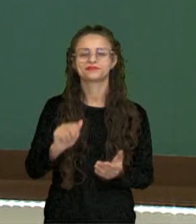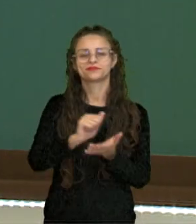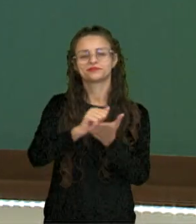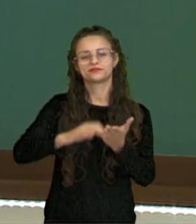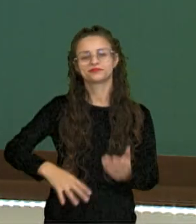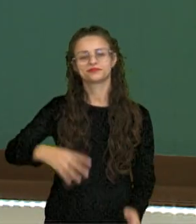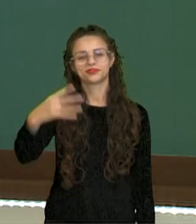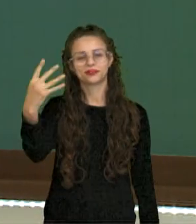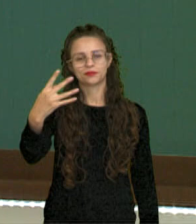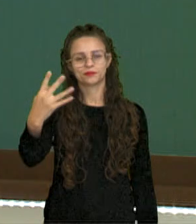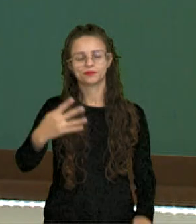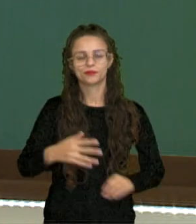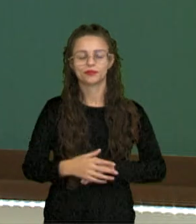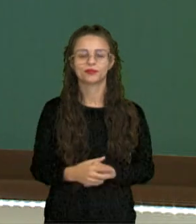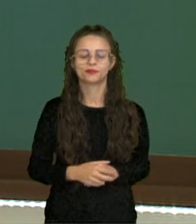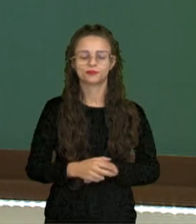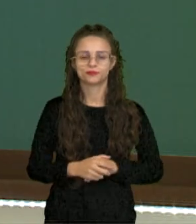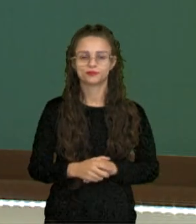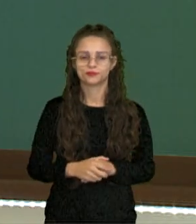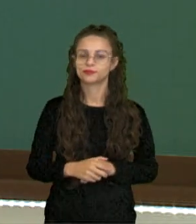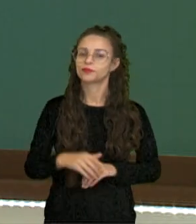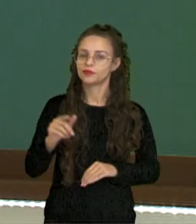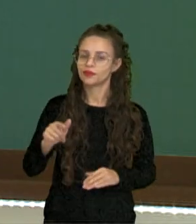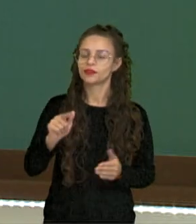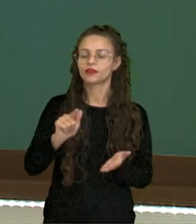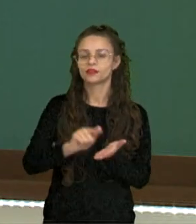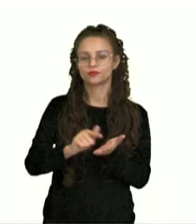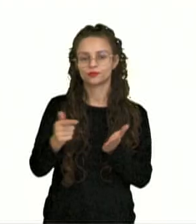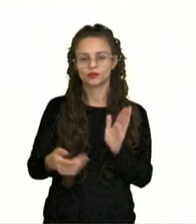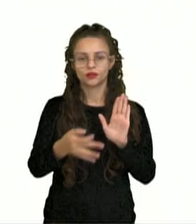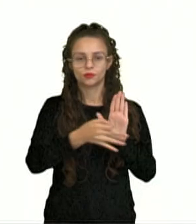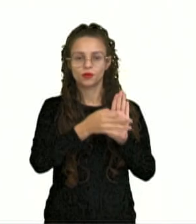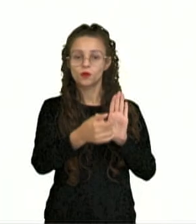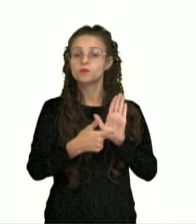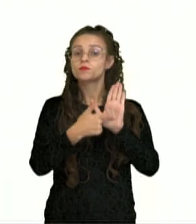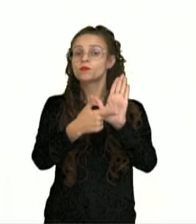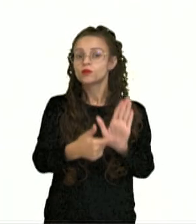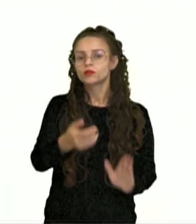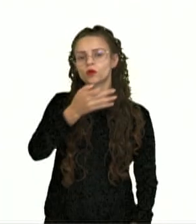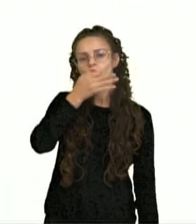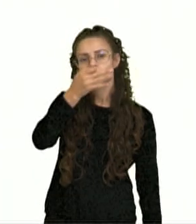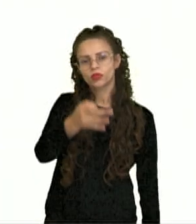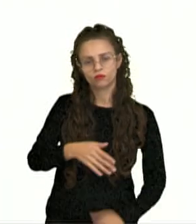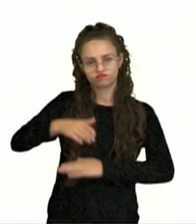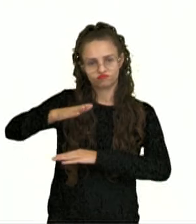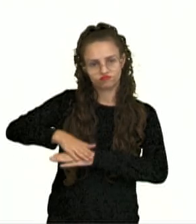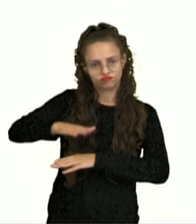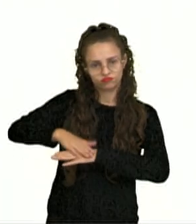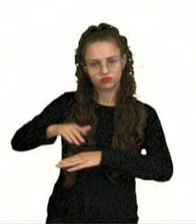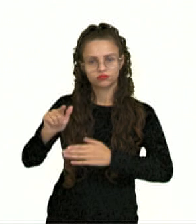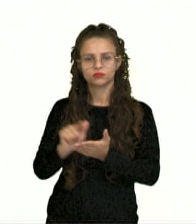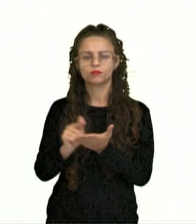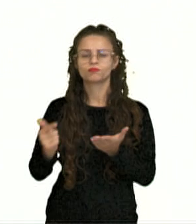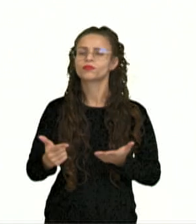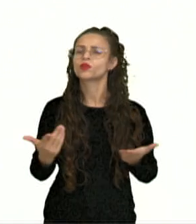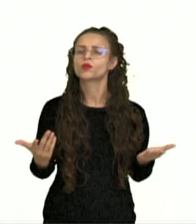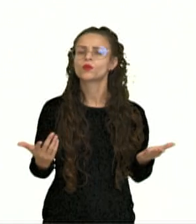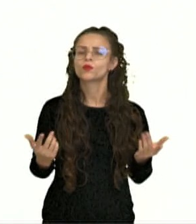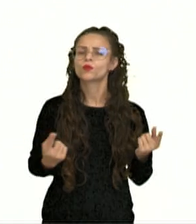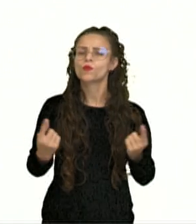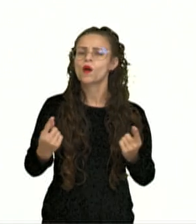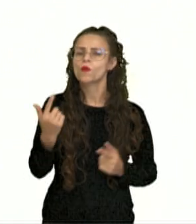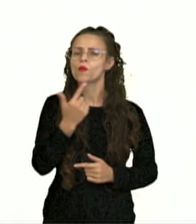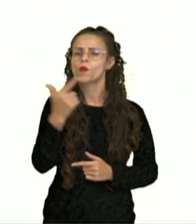4. O editorial apresenta a opinião de um veículo de imprensa. A qual outro tipo de